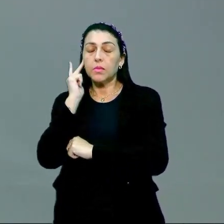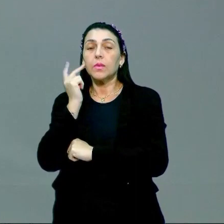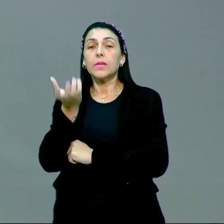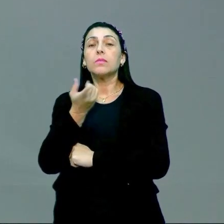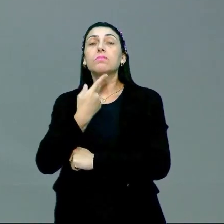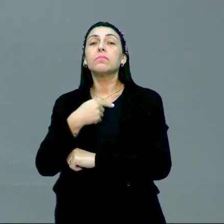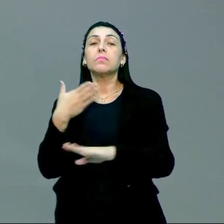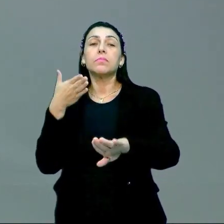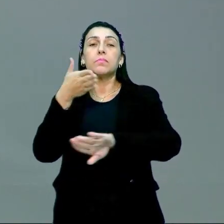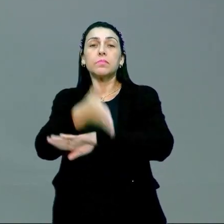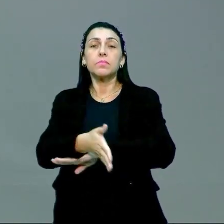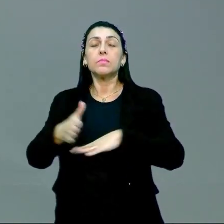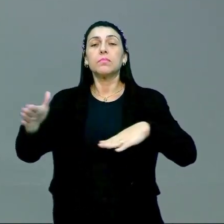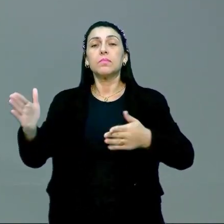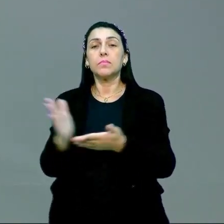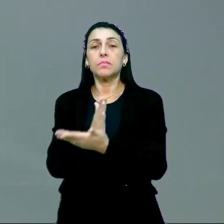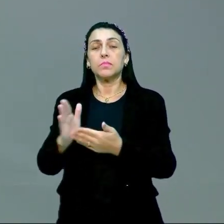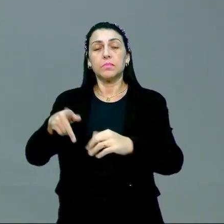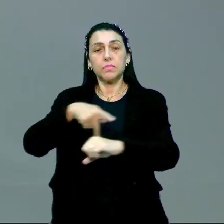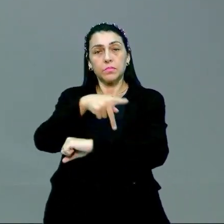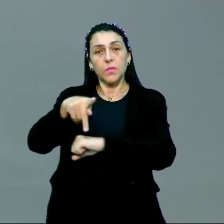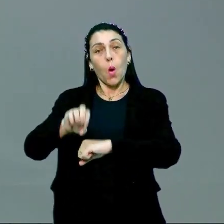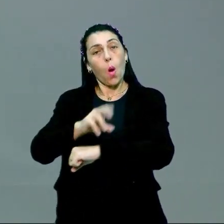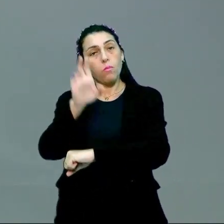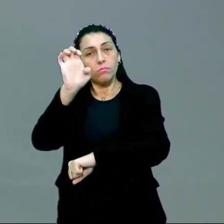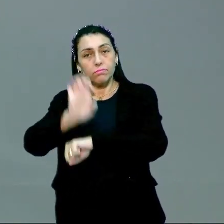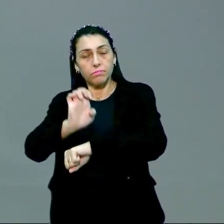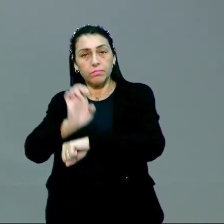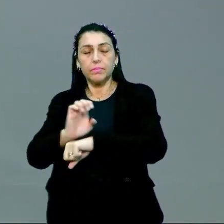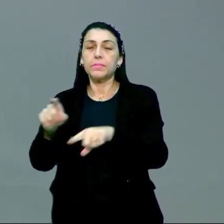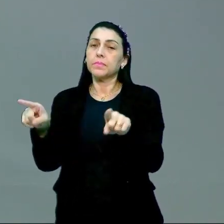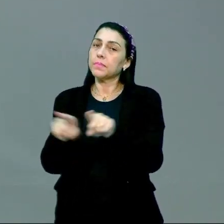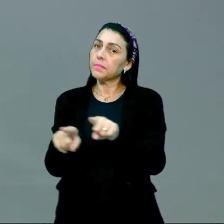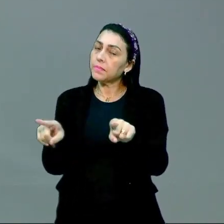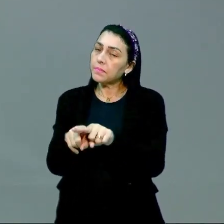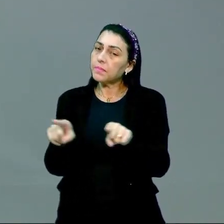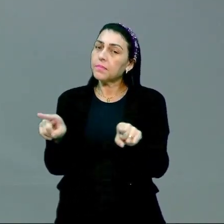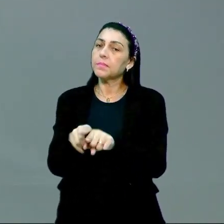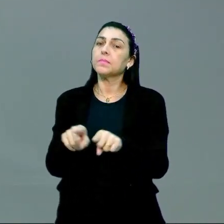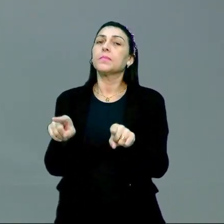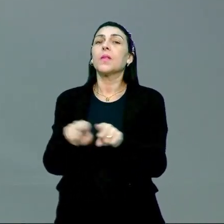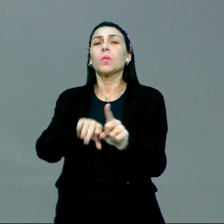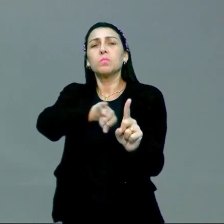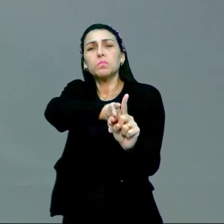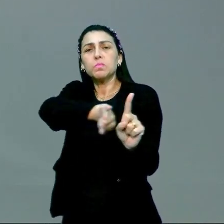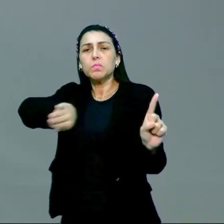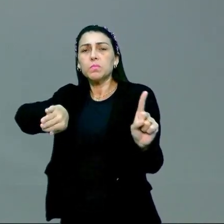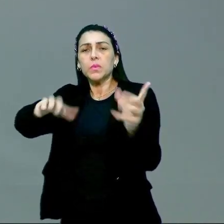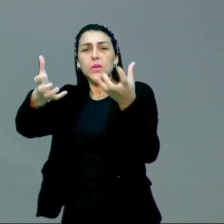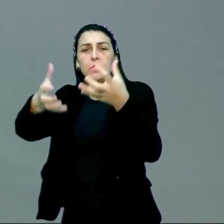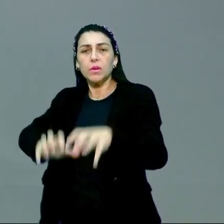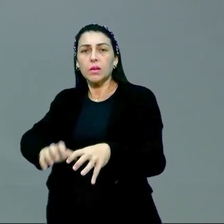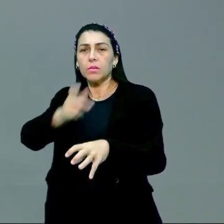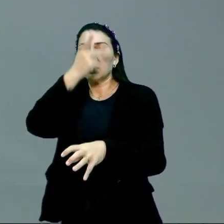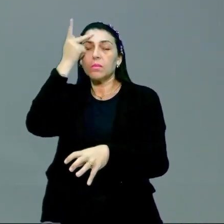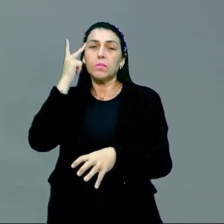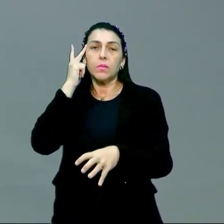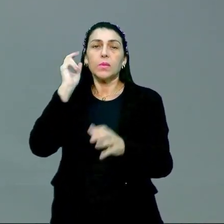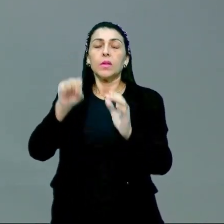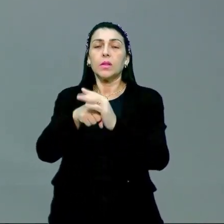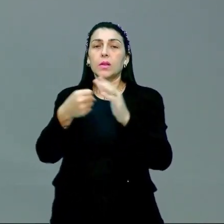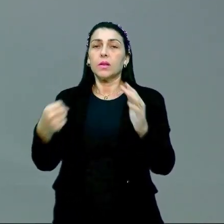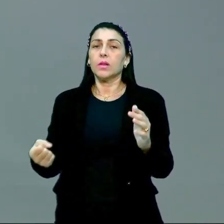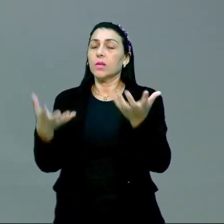queiram adentrar determinados países, né? Assim como também existem fatores de repulsão, fatores que repelem